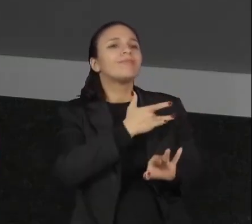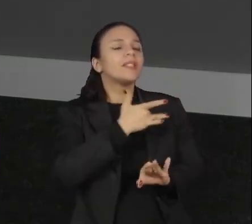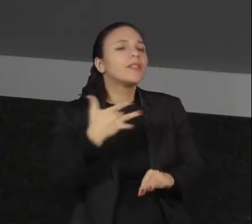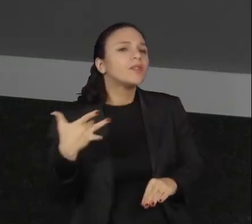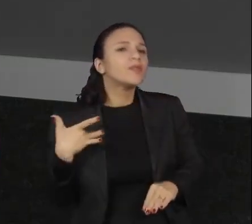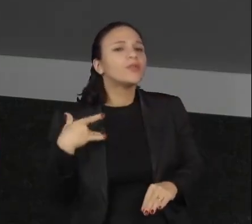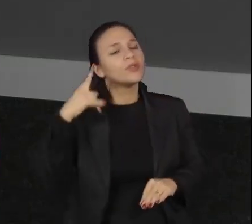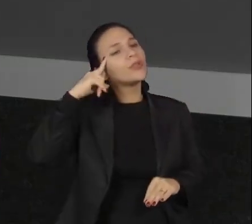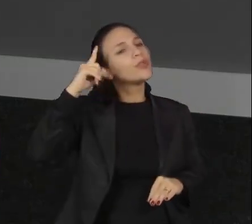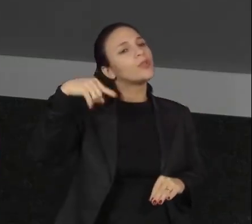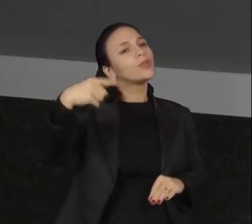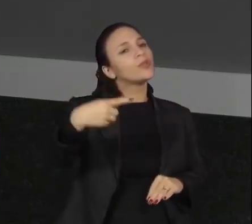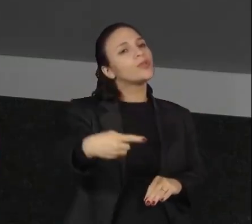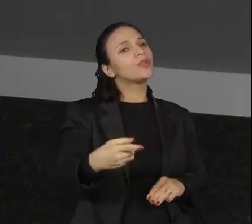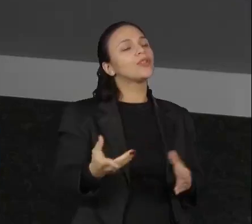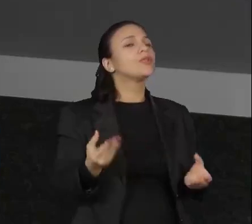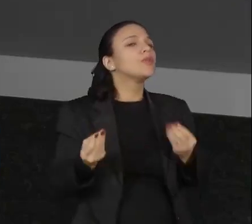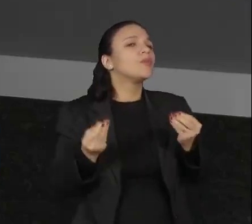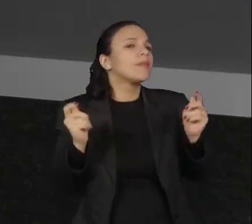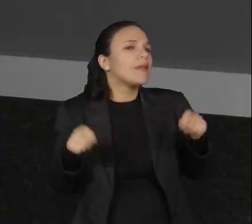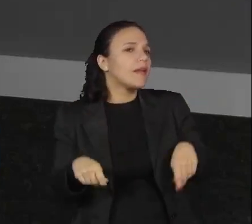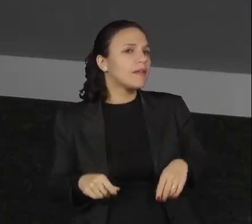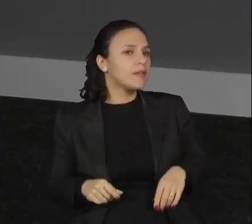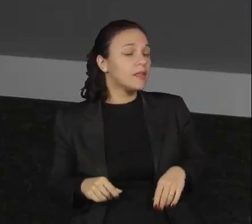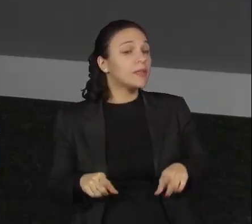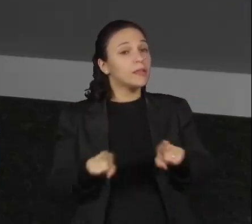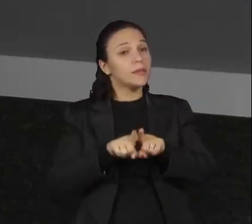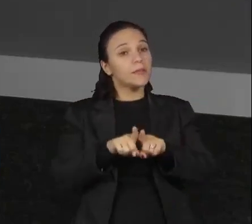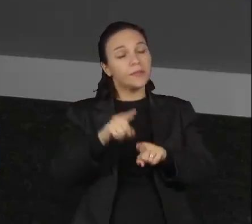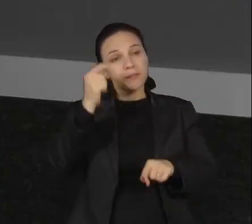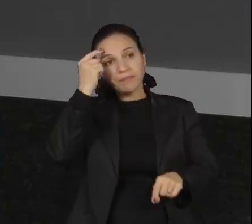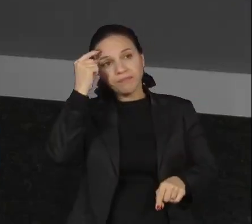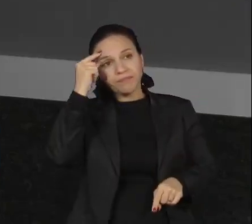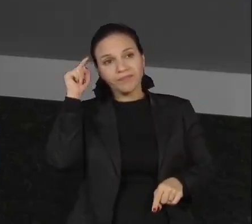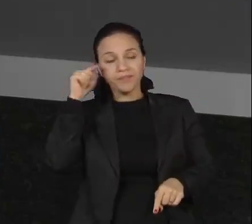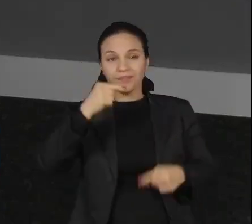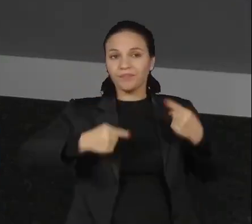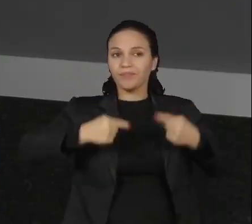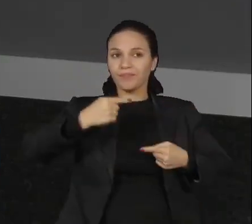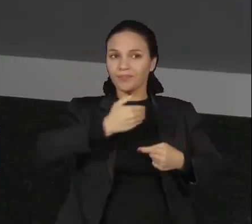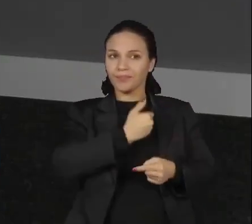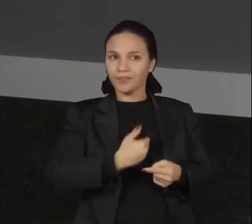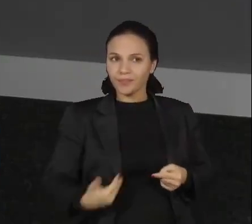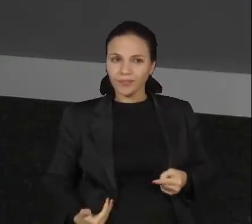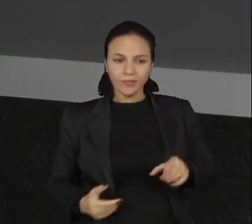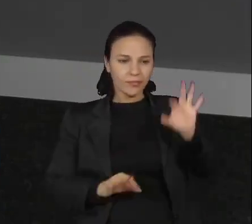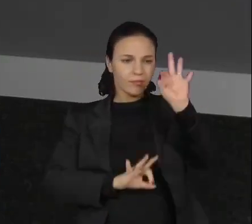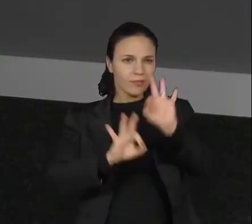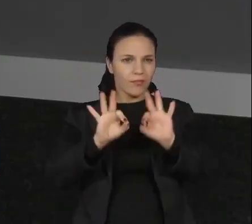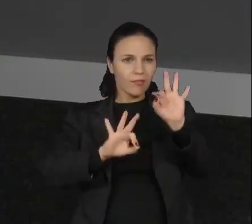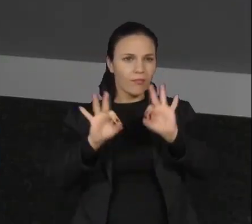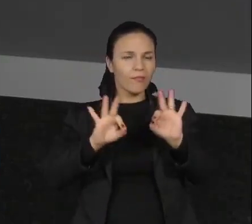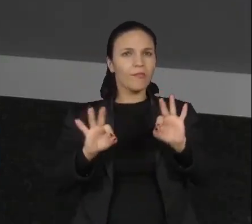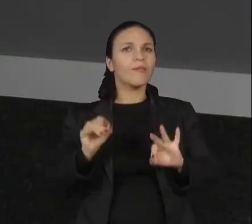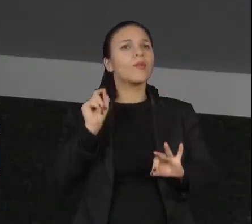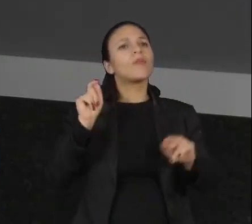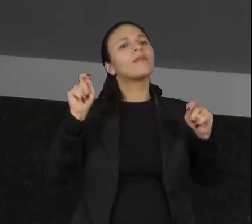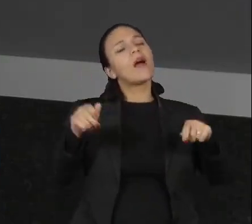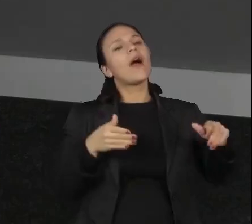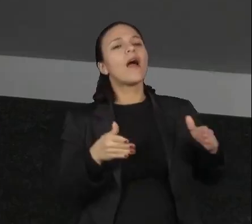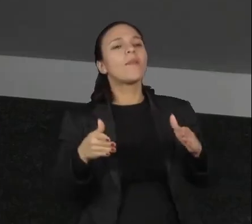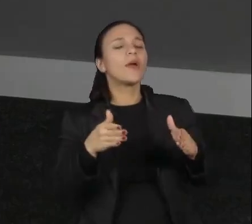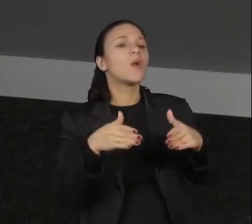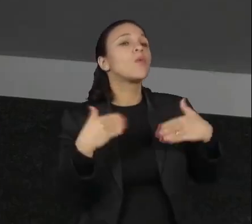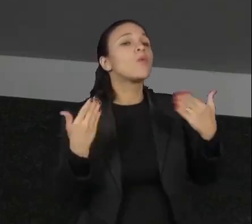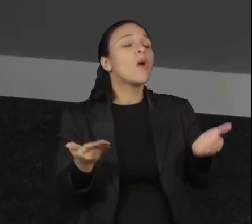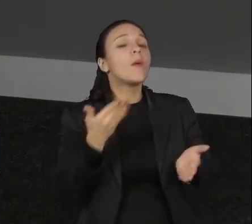a rotina alimentar dessas pessoas, pensando, inclusive, em políticas públicas mais elaboradas, mas qual seria o caminho, a direção